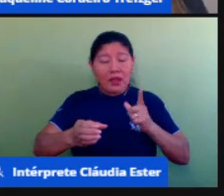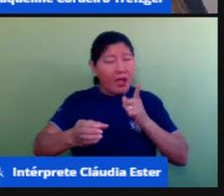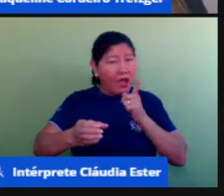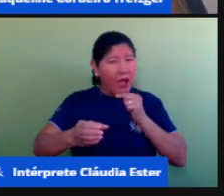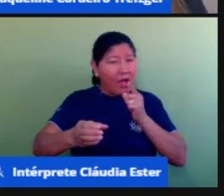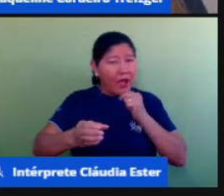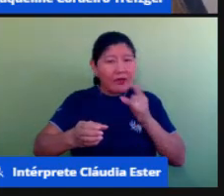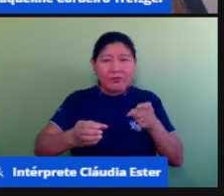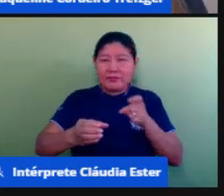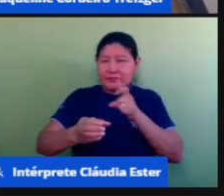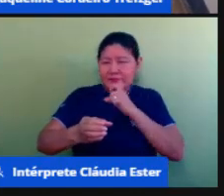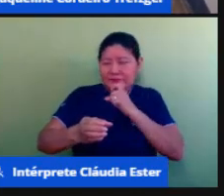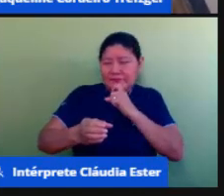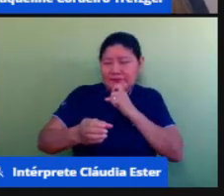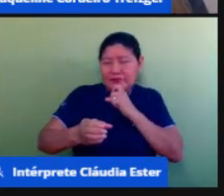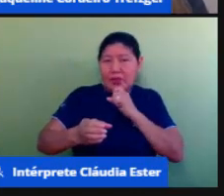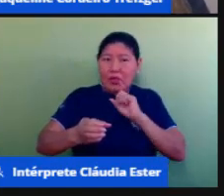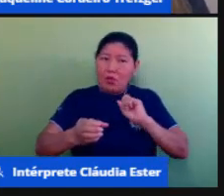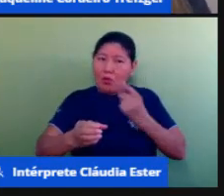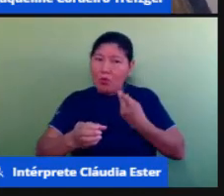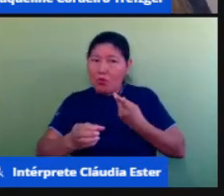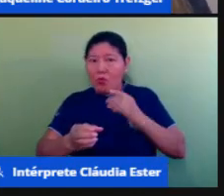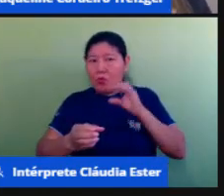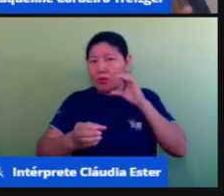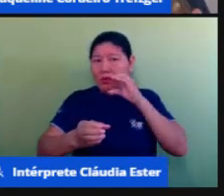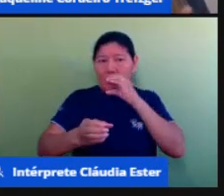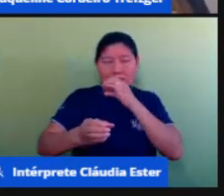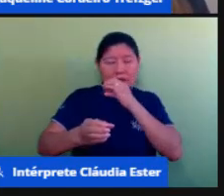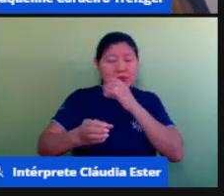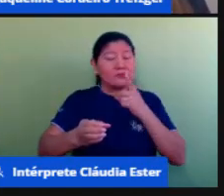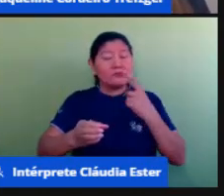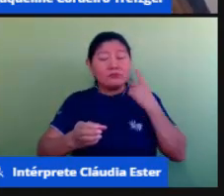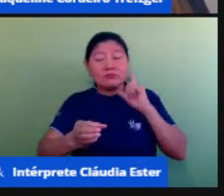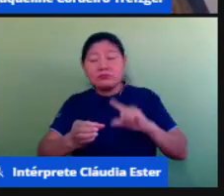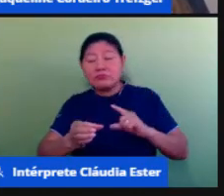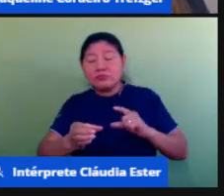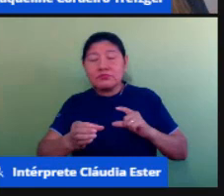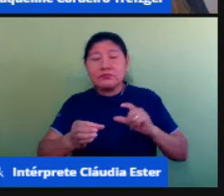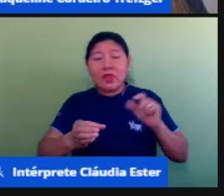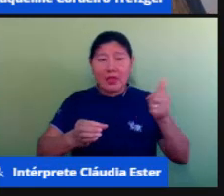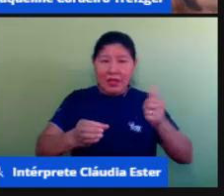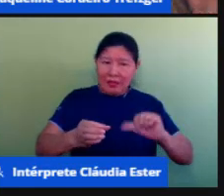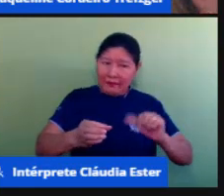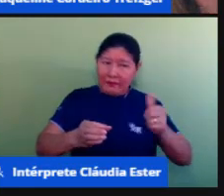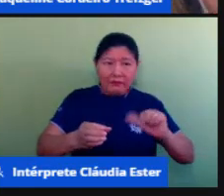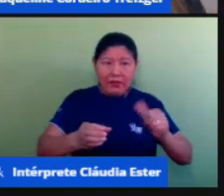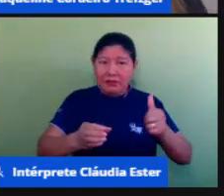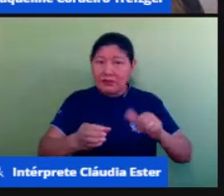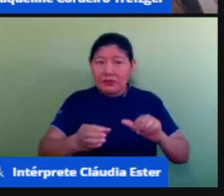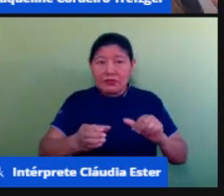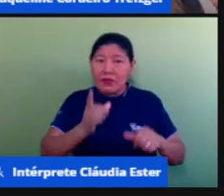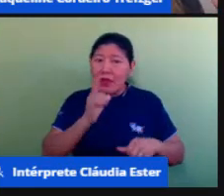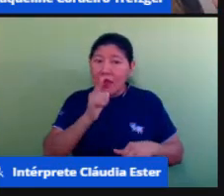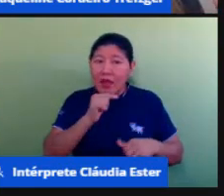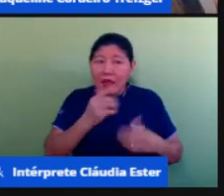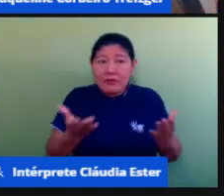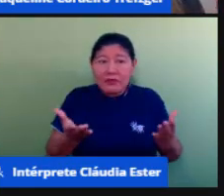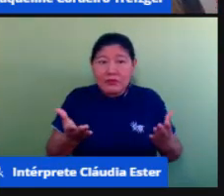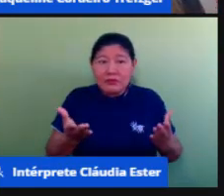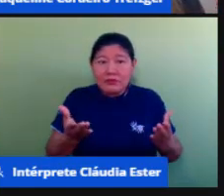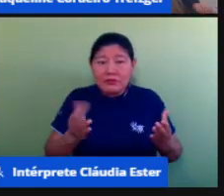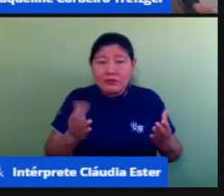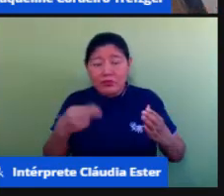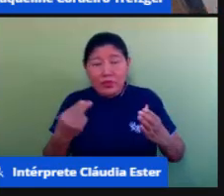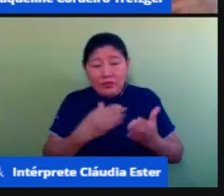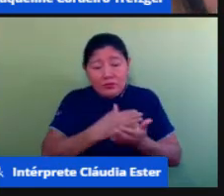ou fria, ou quente. Então, nessa situação, a gente faz essa avaliação em si. A gente já começa a avaliar